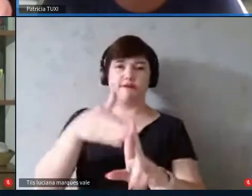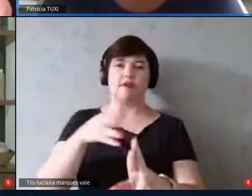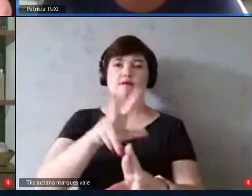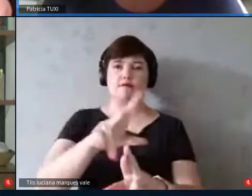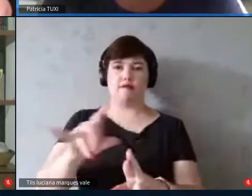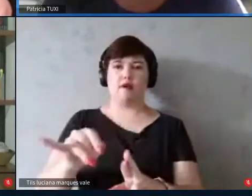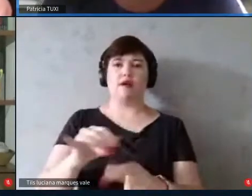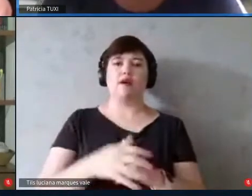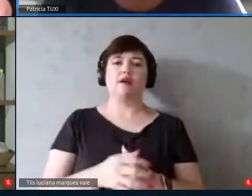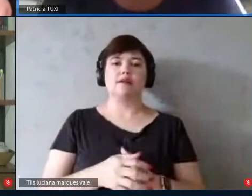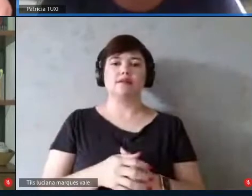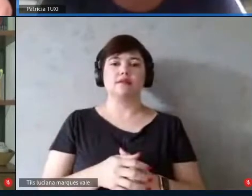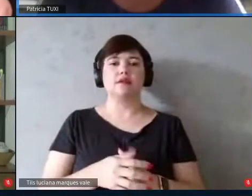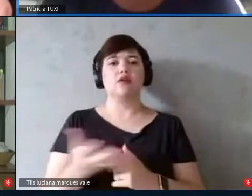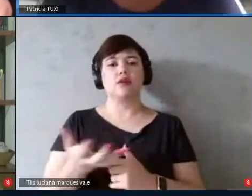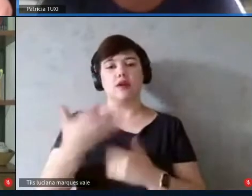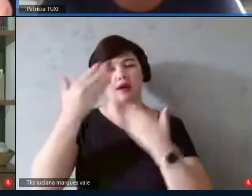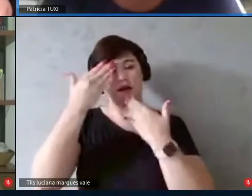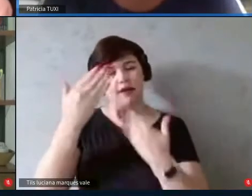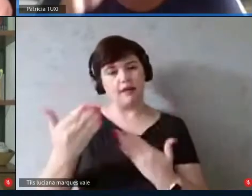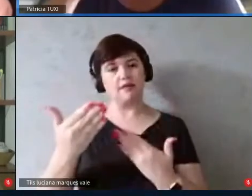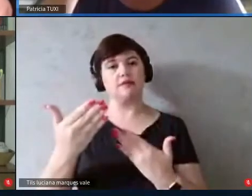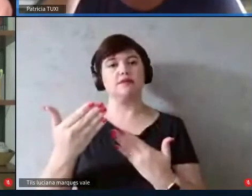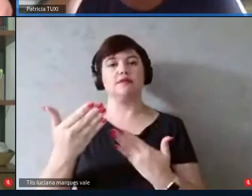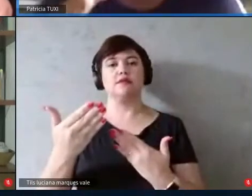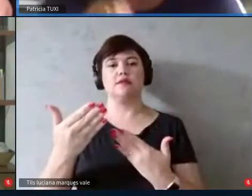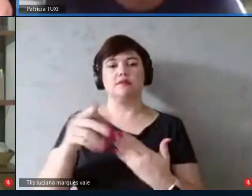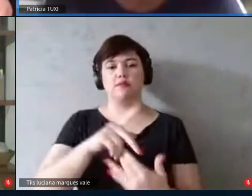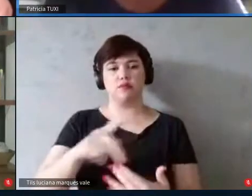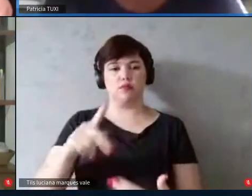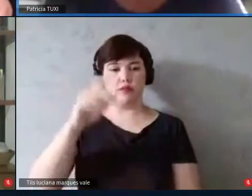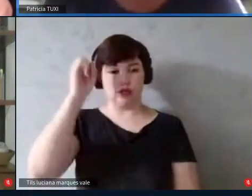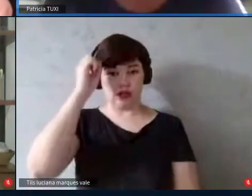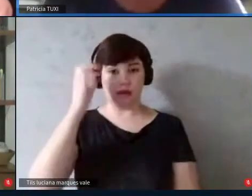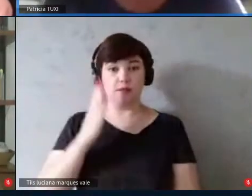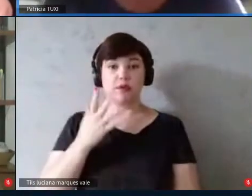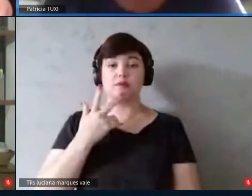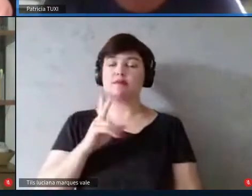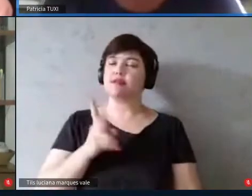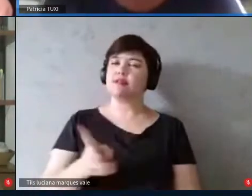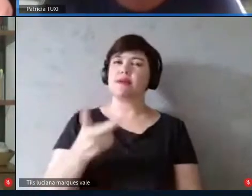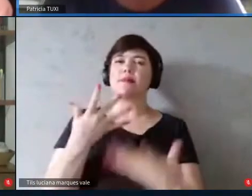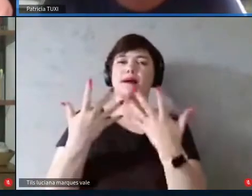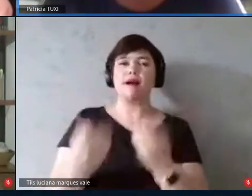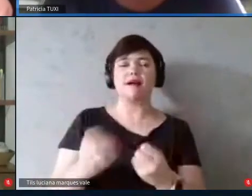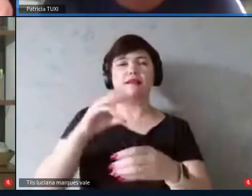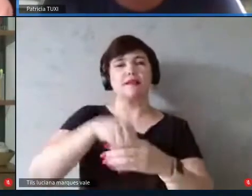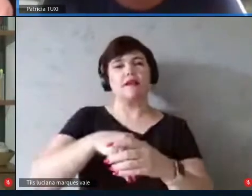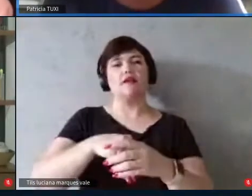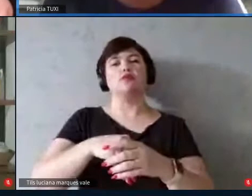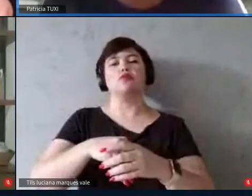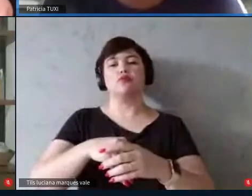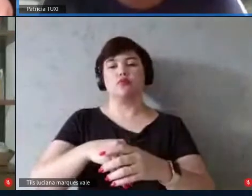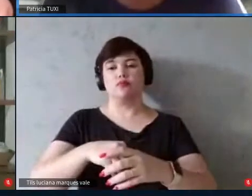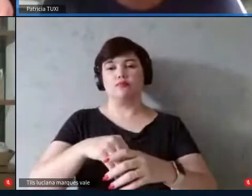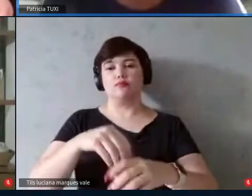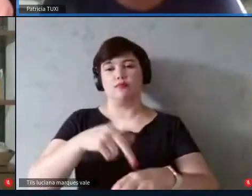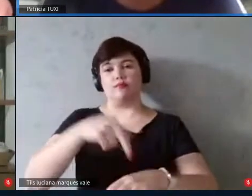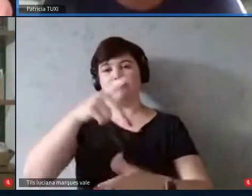eu quero agradecer, Sabine, por você sempre aceitar esses desafios no programa do Pós-Trad,